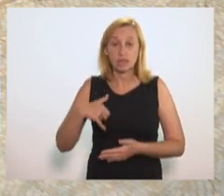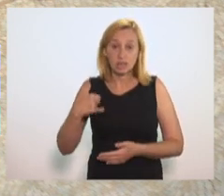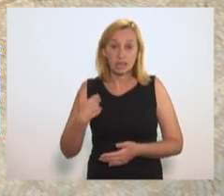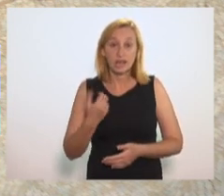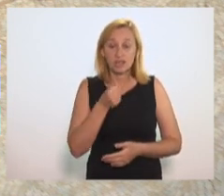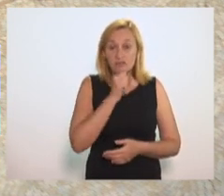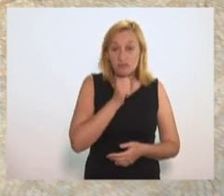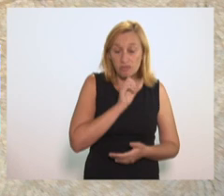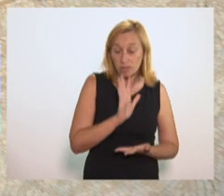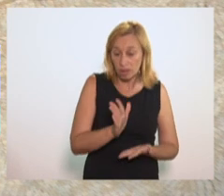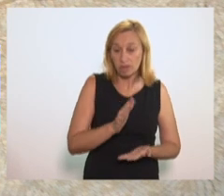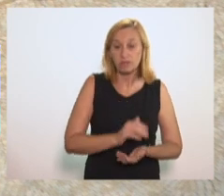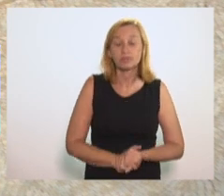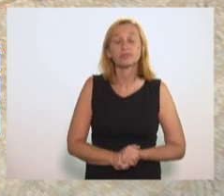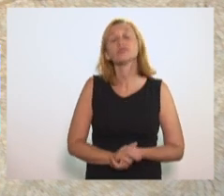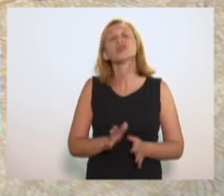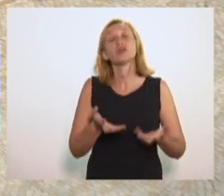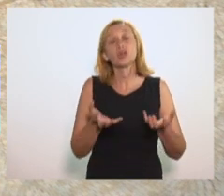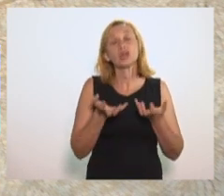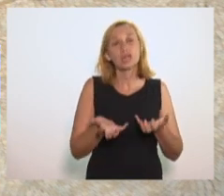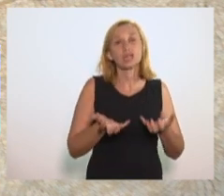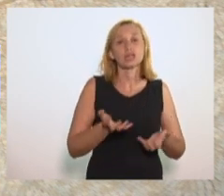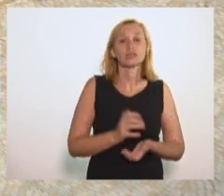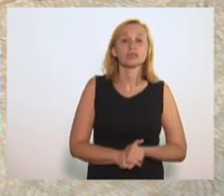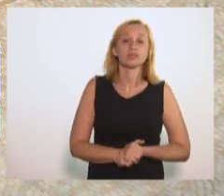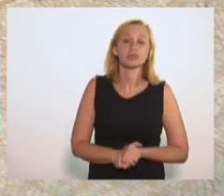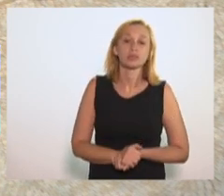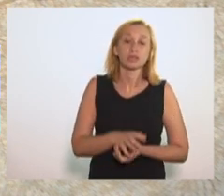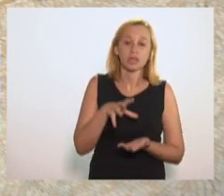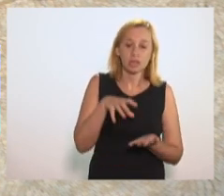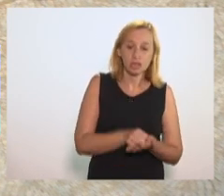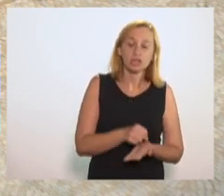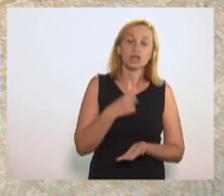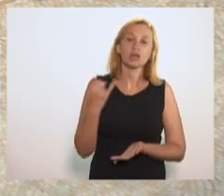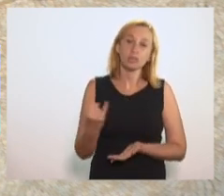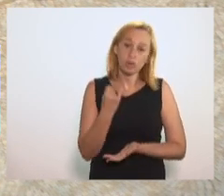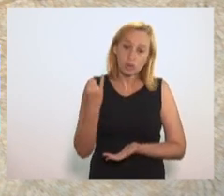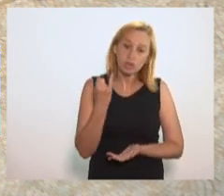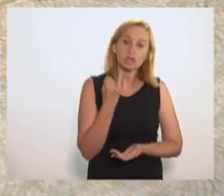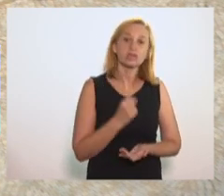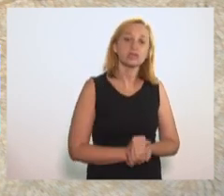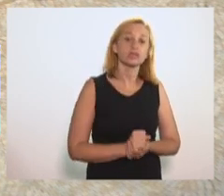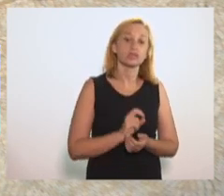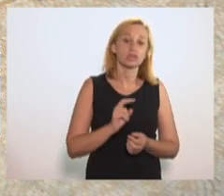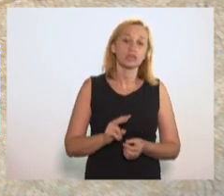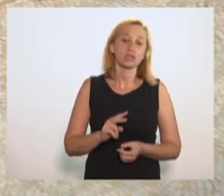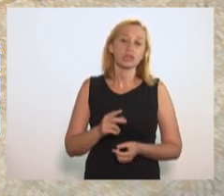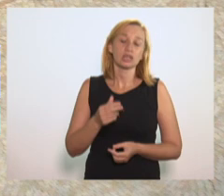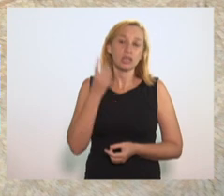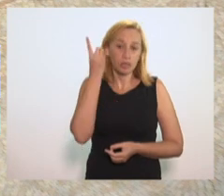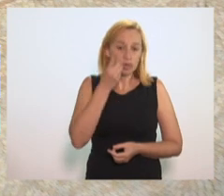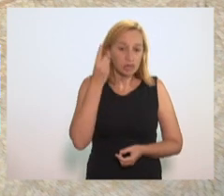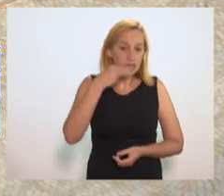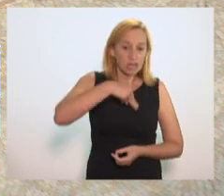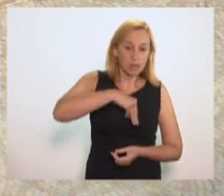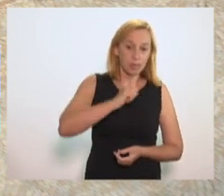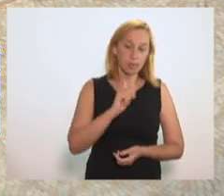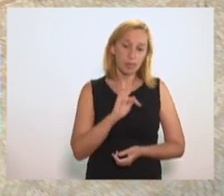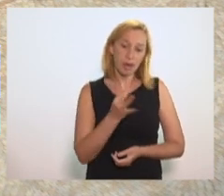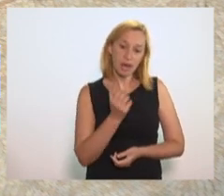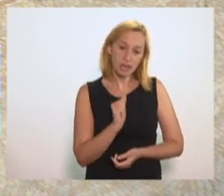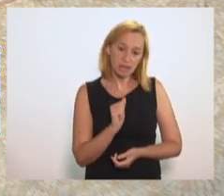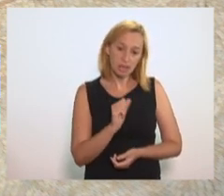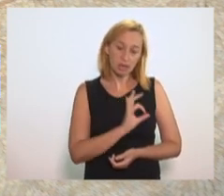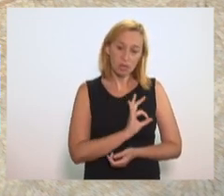pelo novo coronavírus então eu queria registrar a importância de um desdobramento a deputada Marta Rocha em nosso nome ficou de